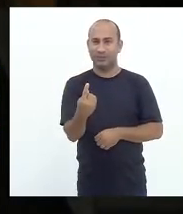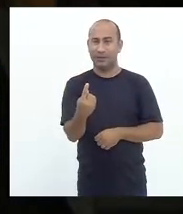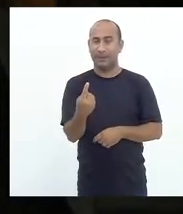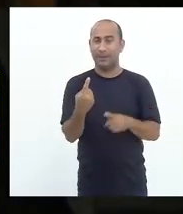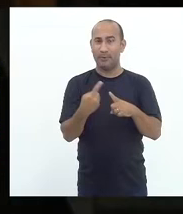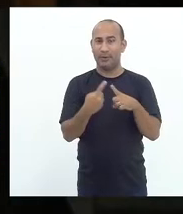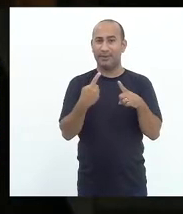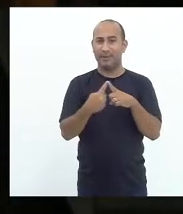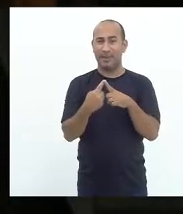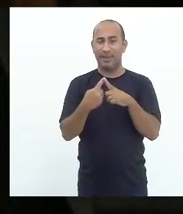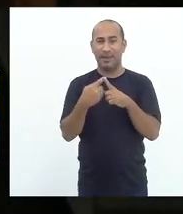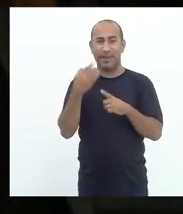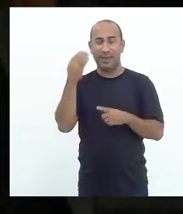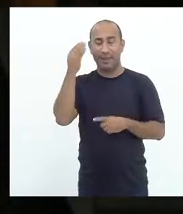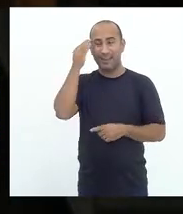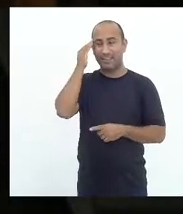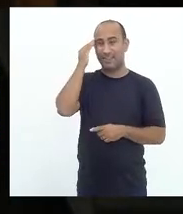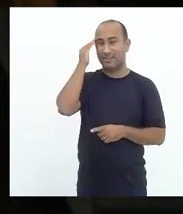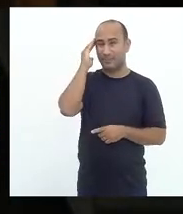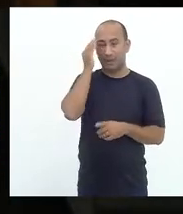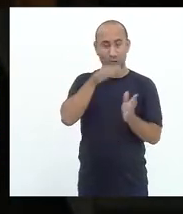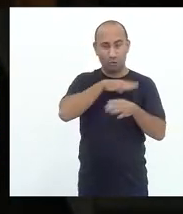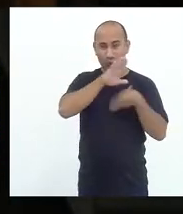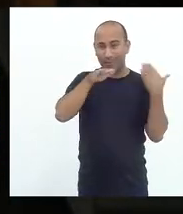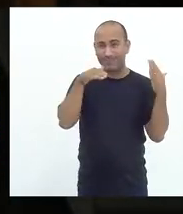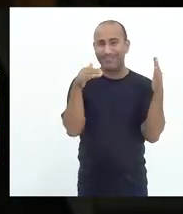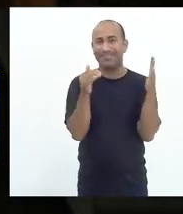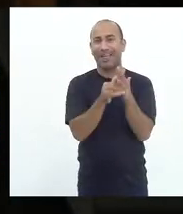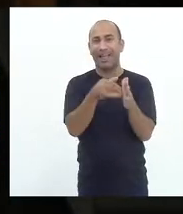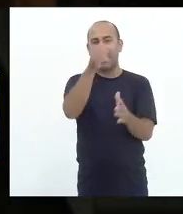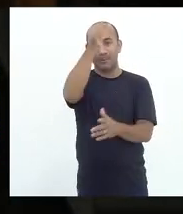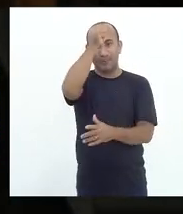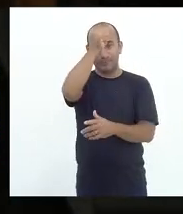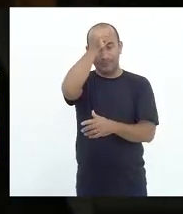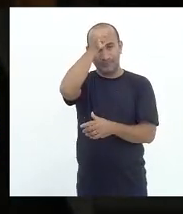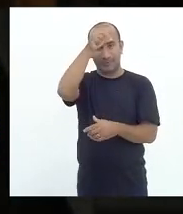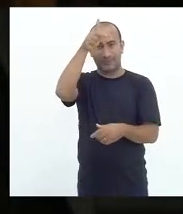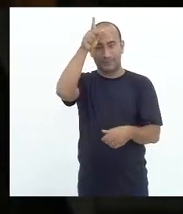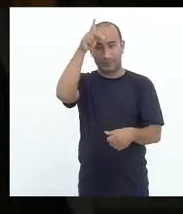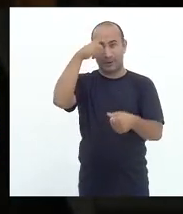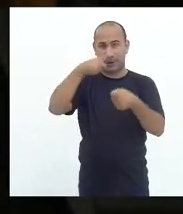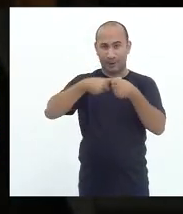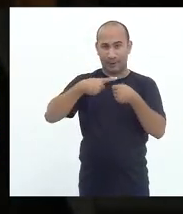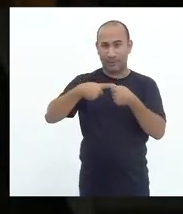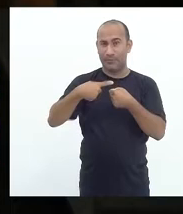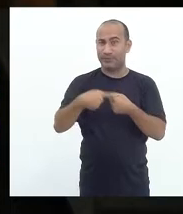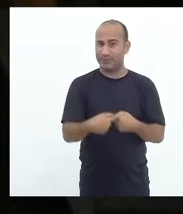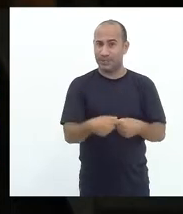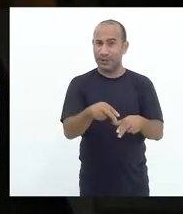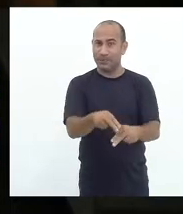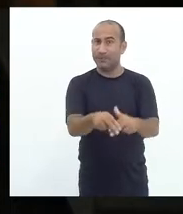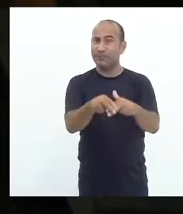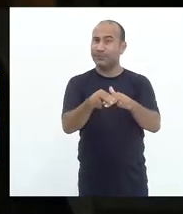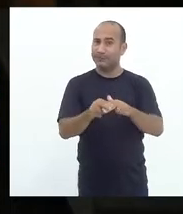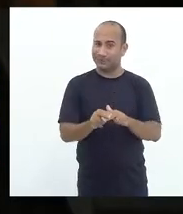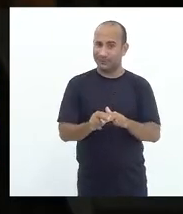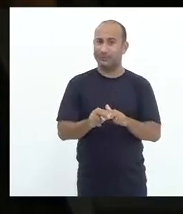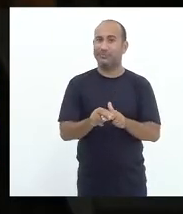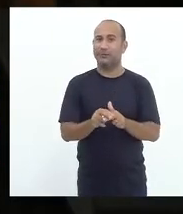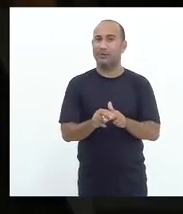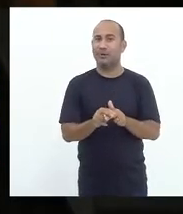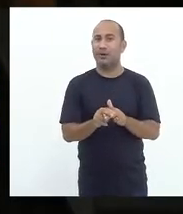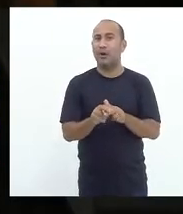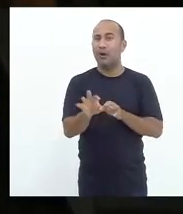Competência total do município. Total do município. Por via de consequência,